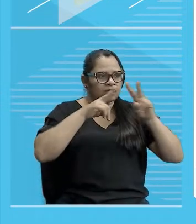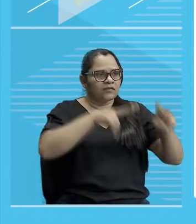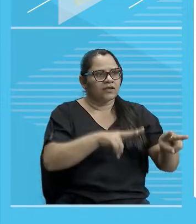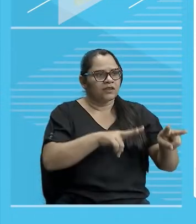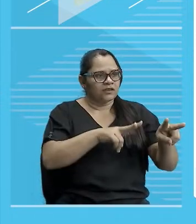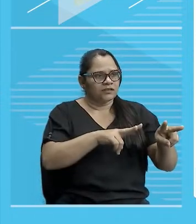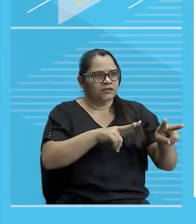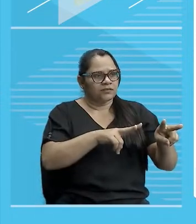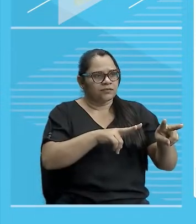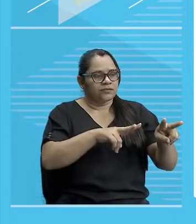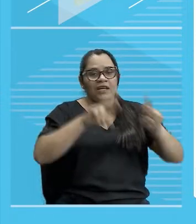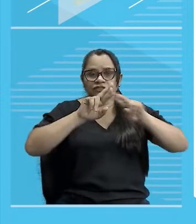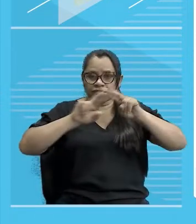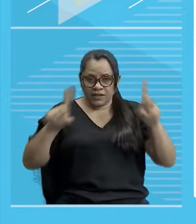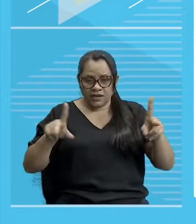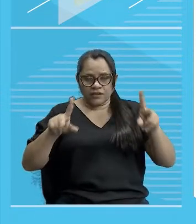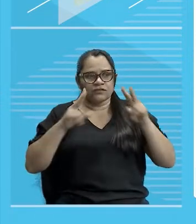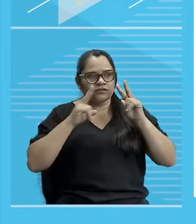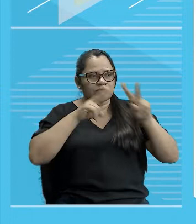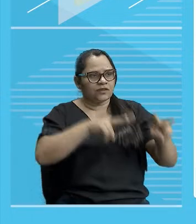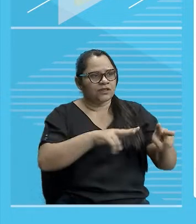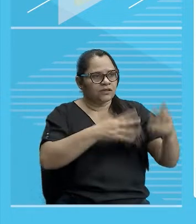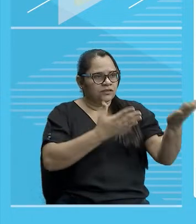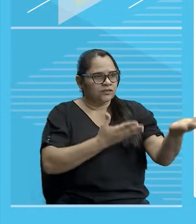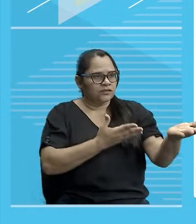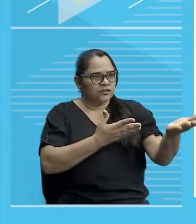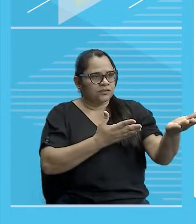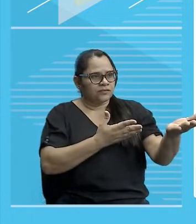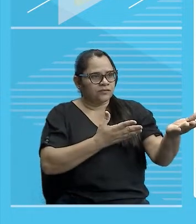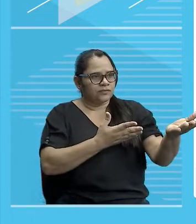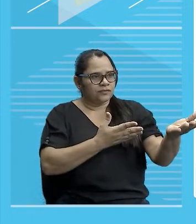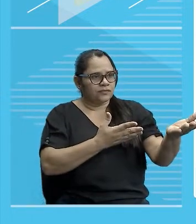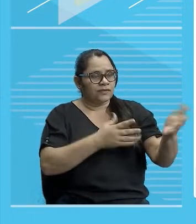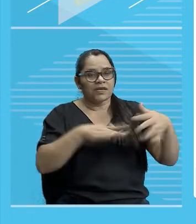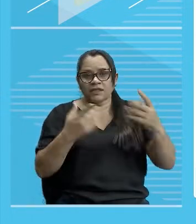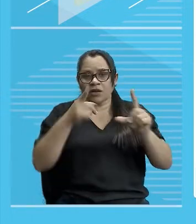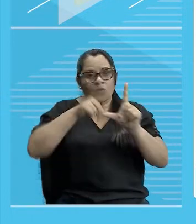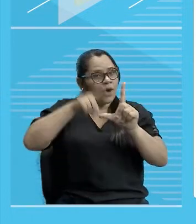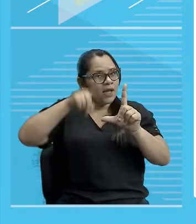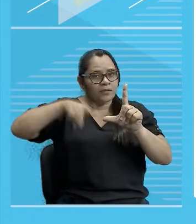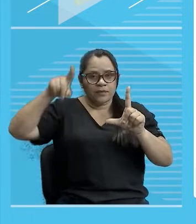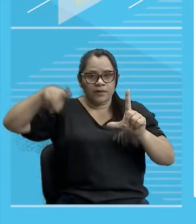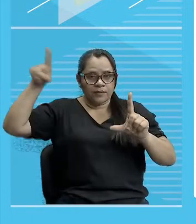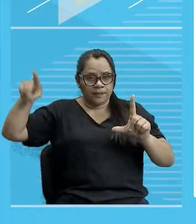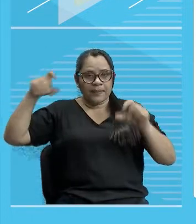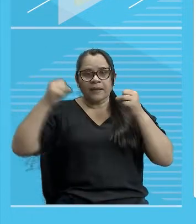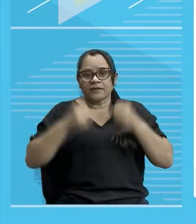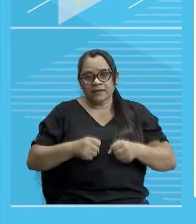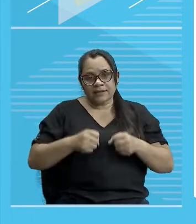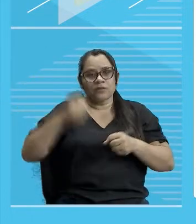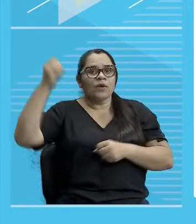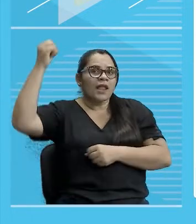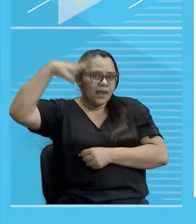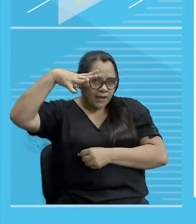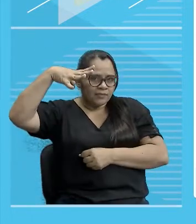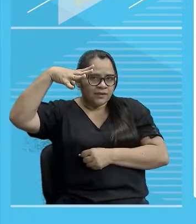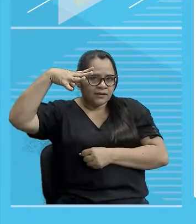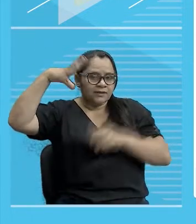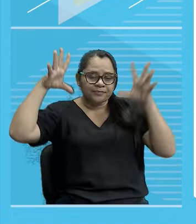desse fluxograma aqui o fluxograma você pode fazer até de uma lâmpada que queimou na